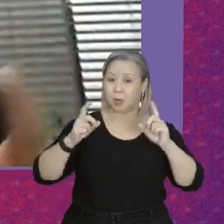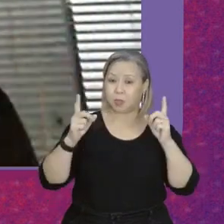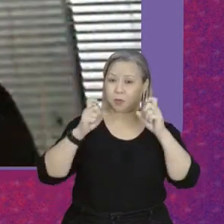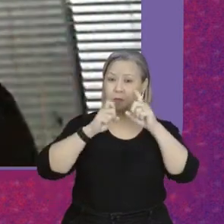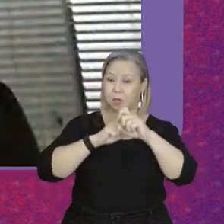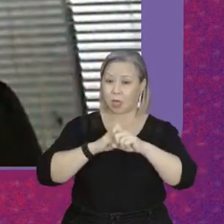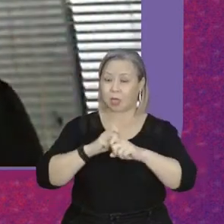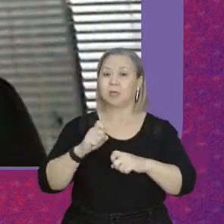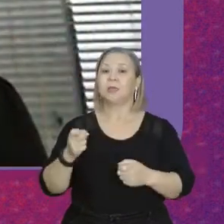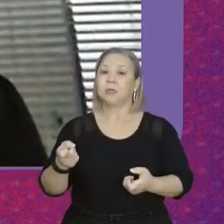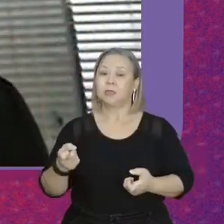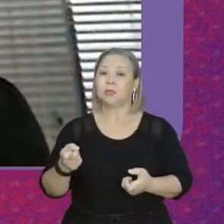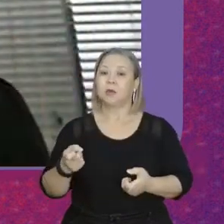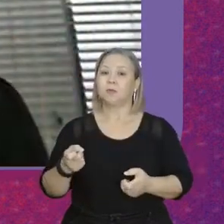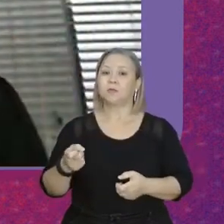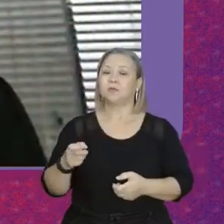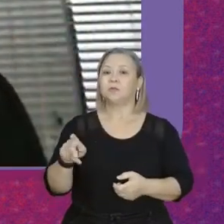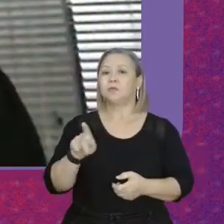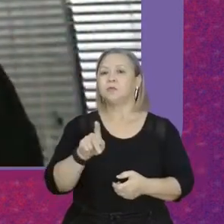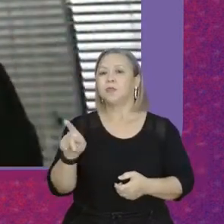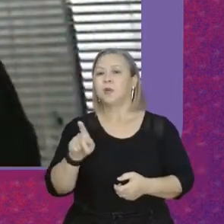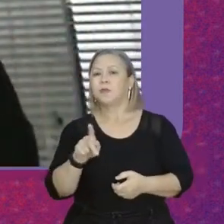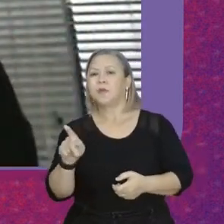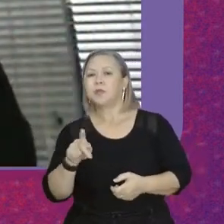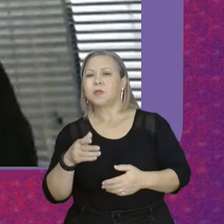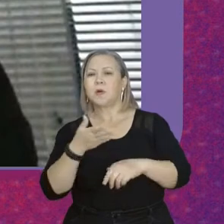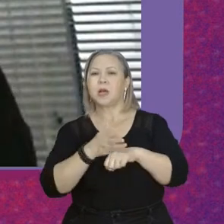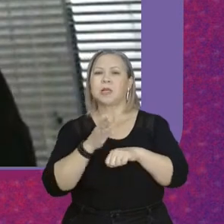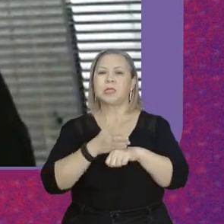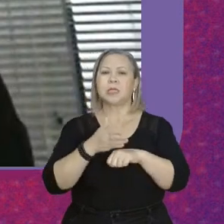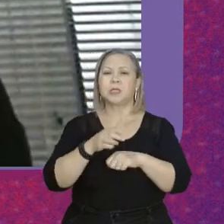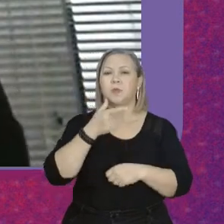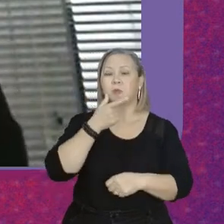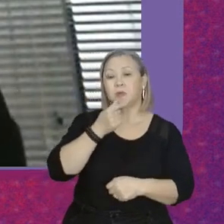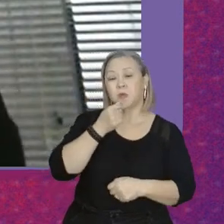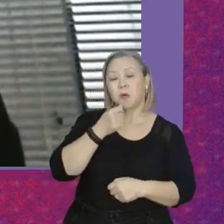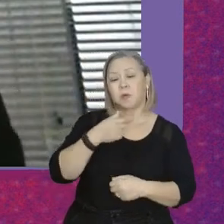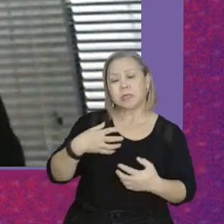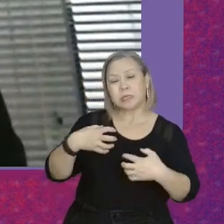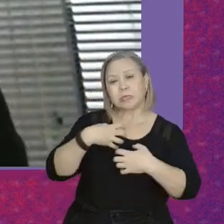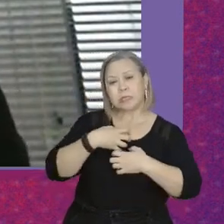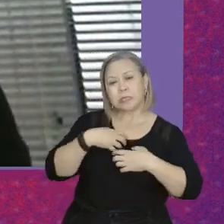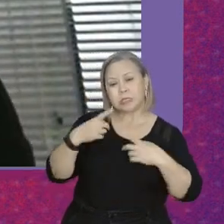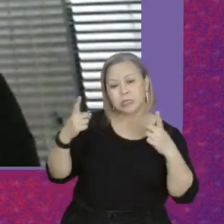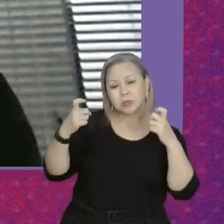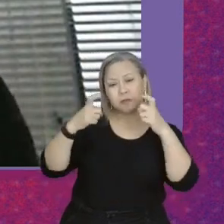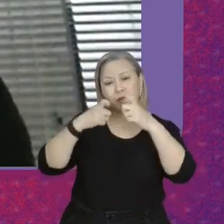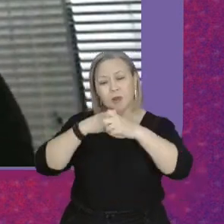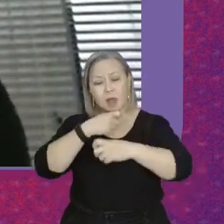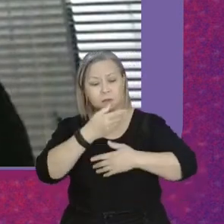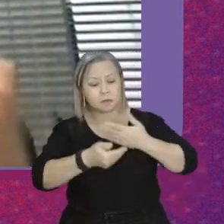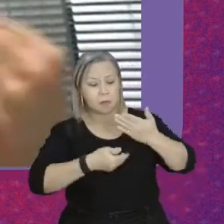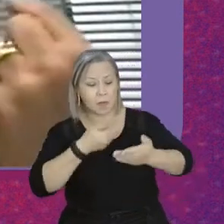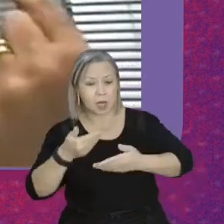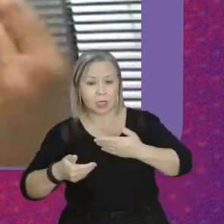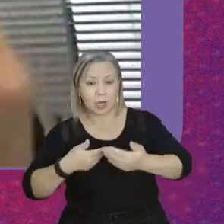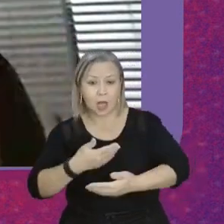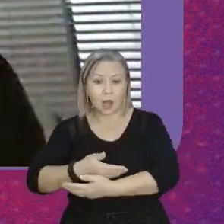era exercido por homens, e eles se viram em dificuldade para lidar com as crianças muito pequenas